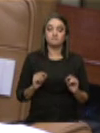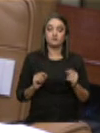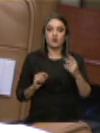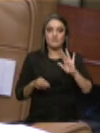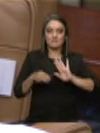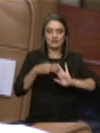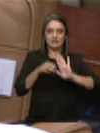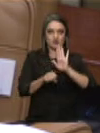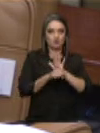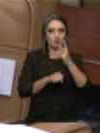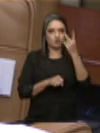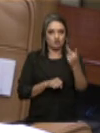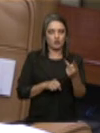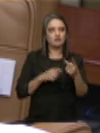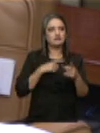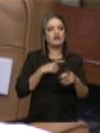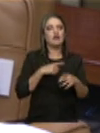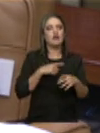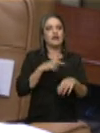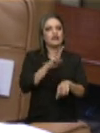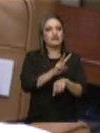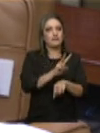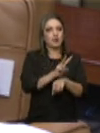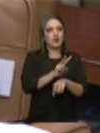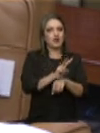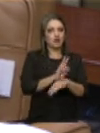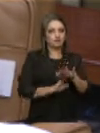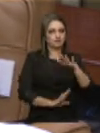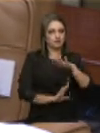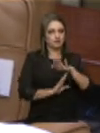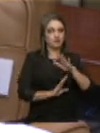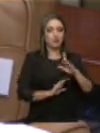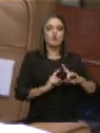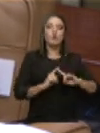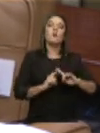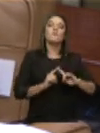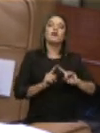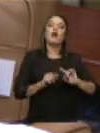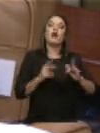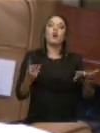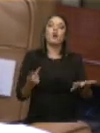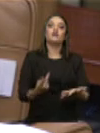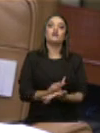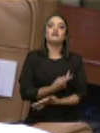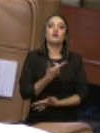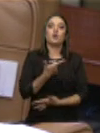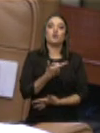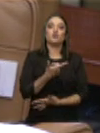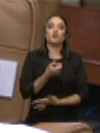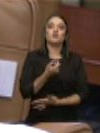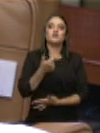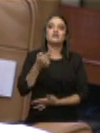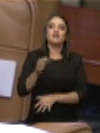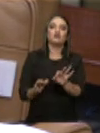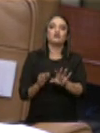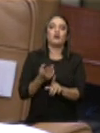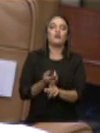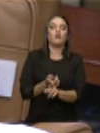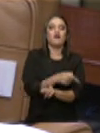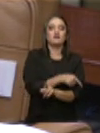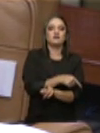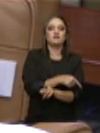mandados de segurança são preventivos, inclusive no sentido de terem sido prévios ao julgamento de 2007. E a segunda e última, também